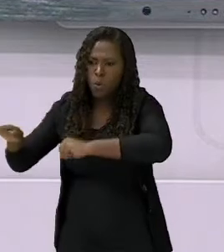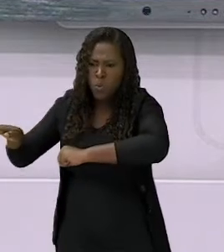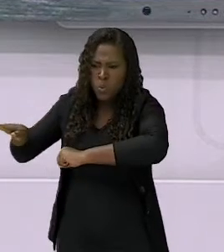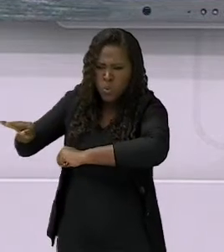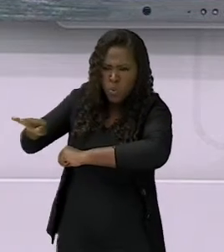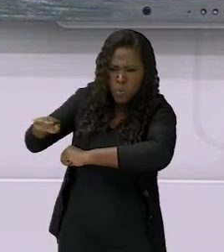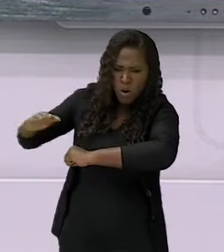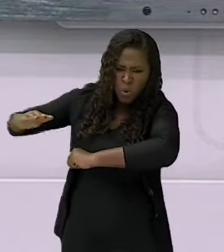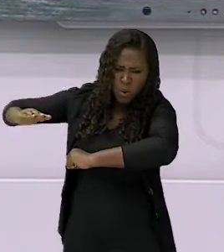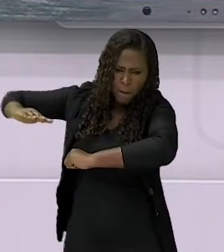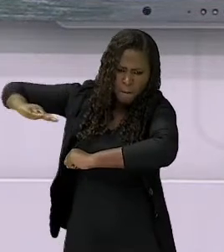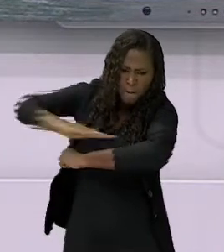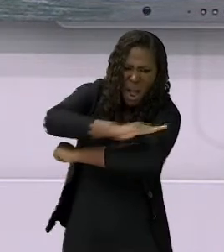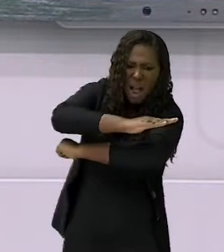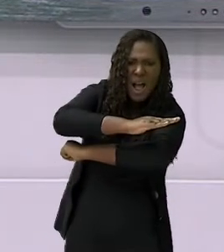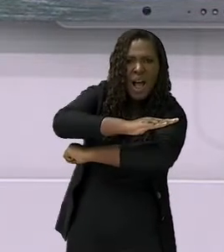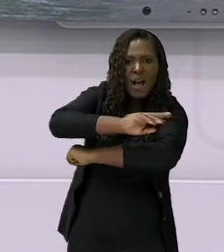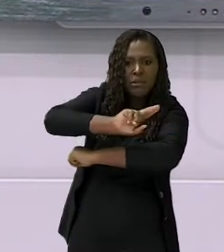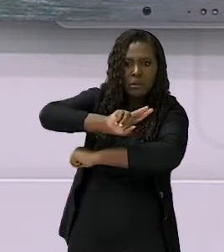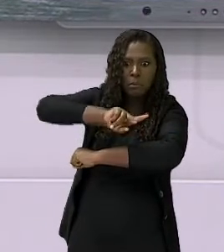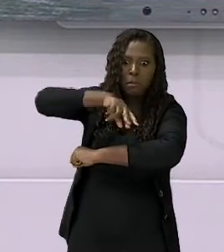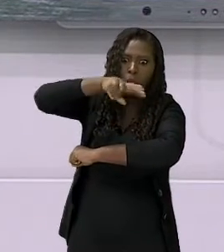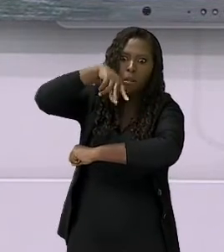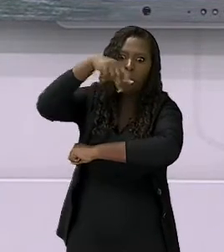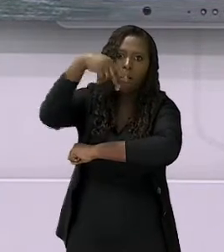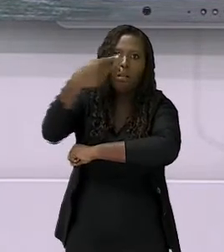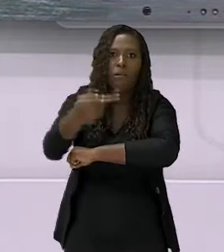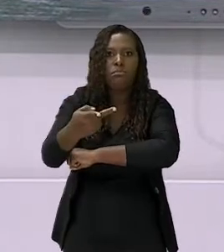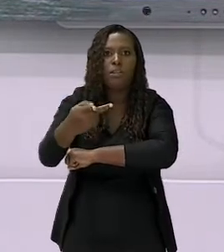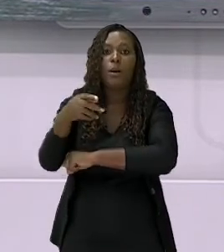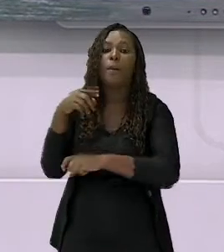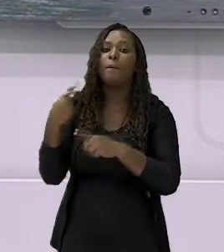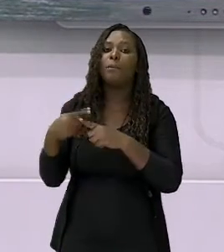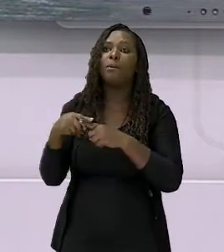dizer perigo, não atravesse.